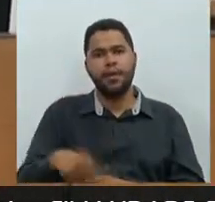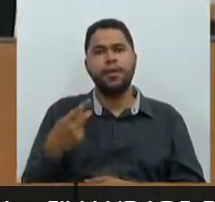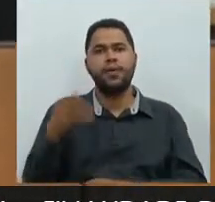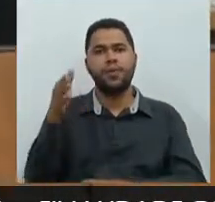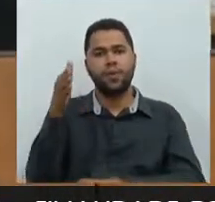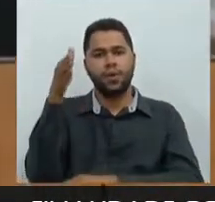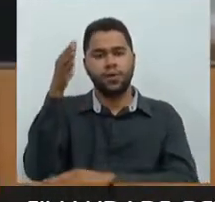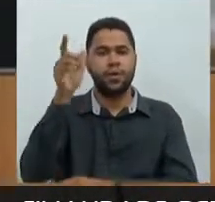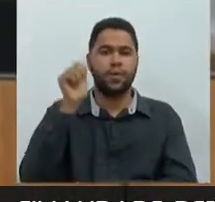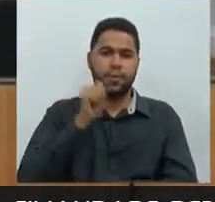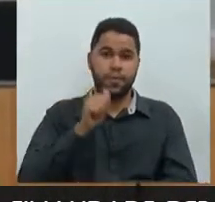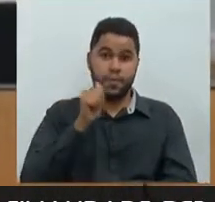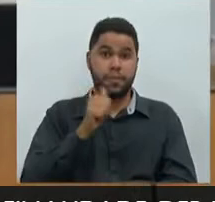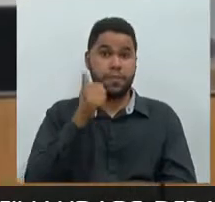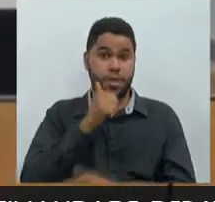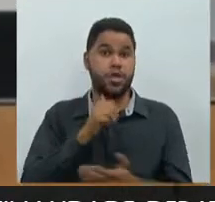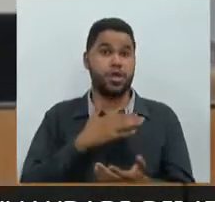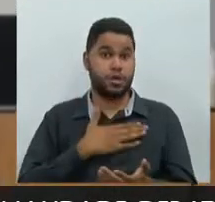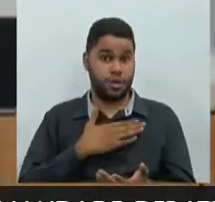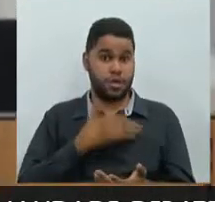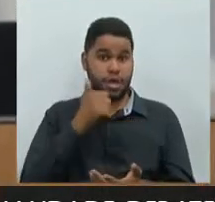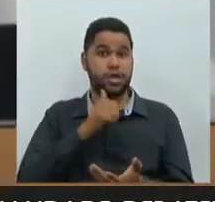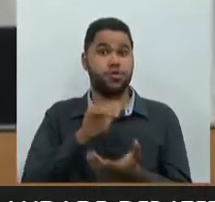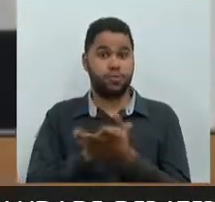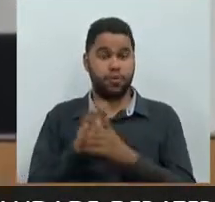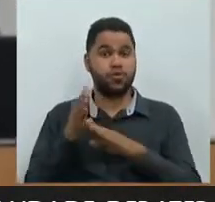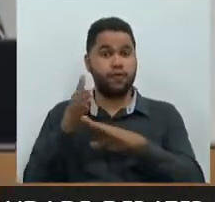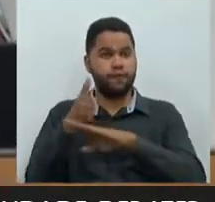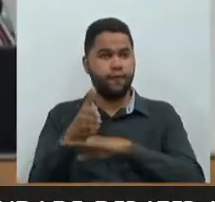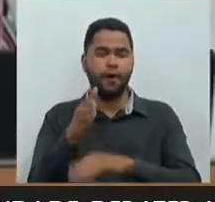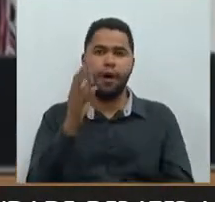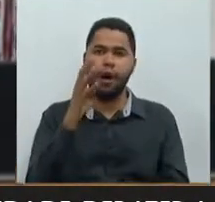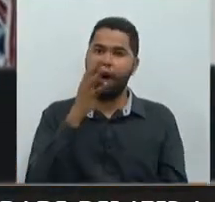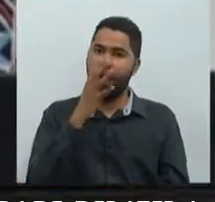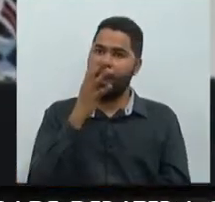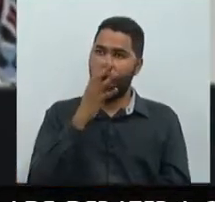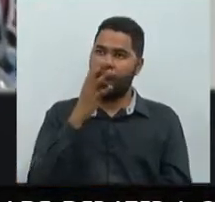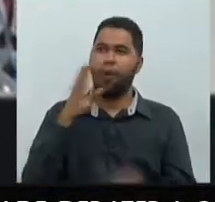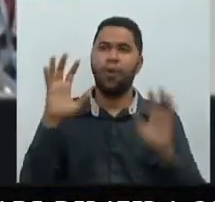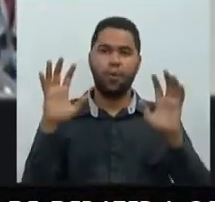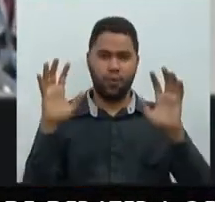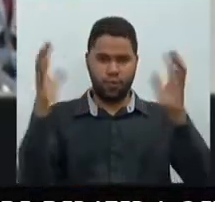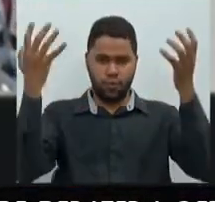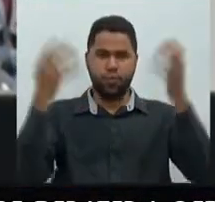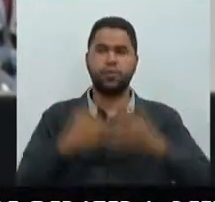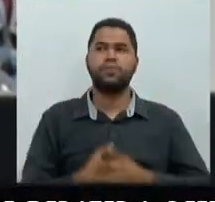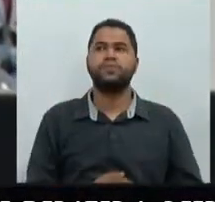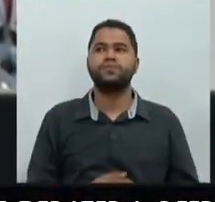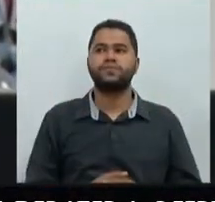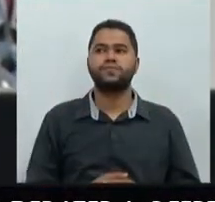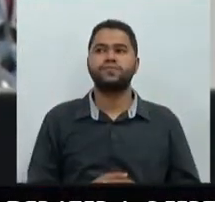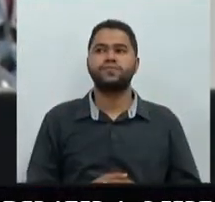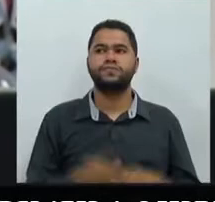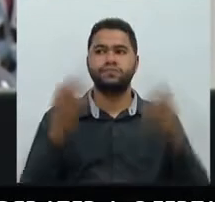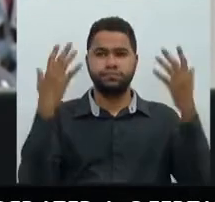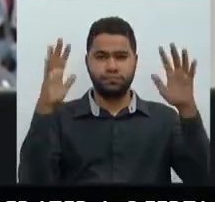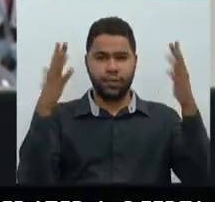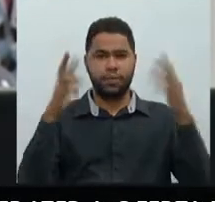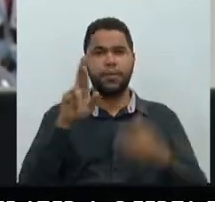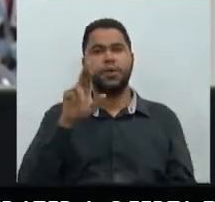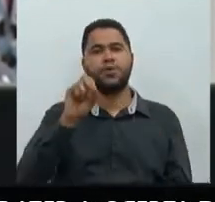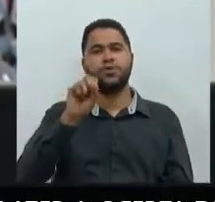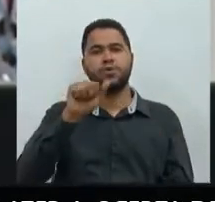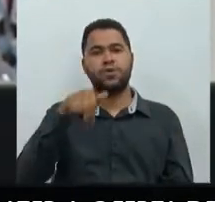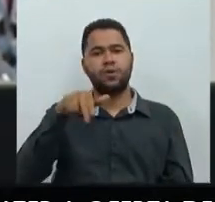Gerais. Minha esposa, inclusive, participou e ficou encantada com o evento, nosso chefe de gabinete esteve presente. Parabéns, viu, Rosana?